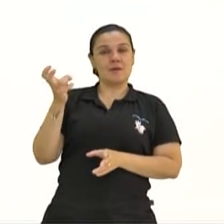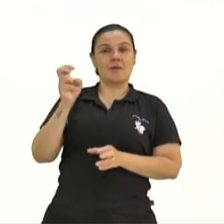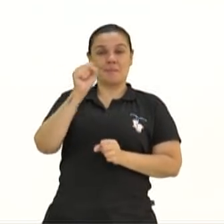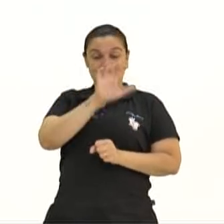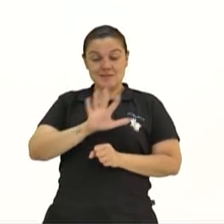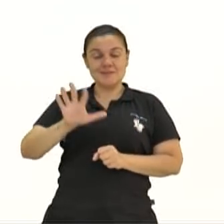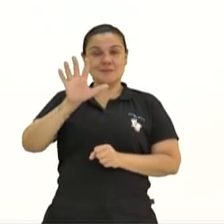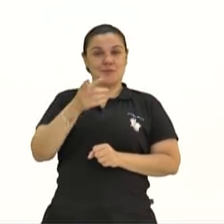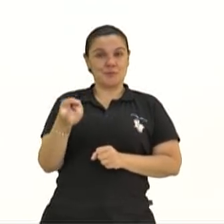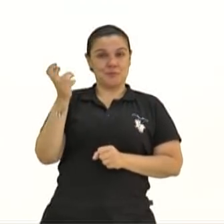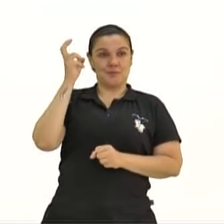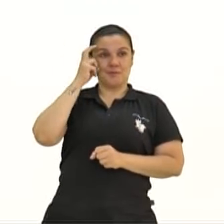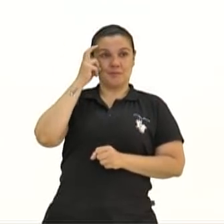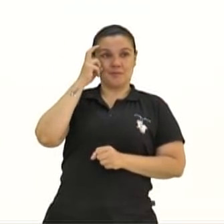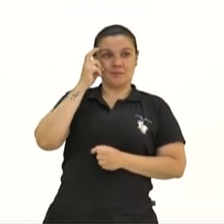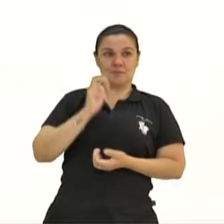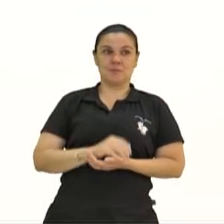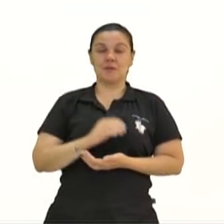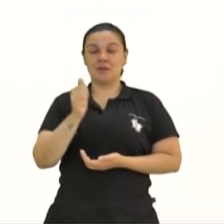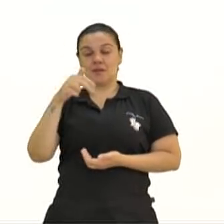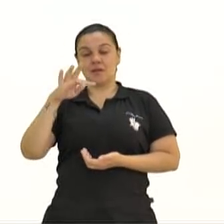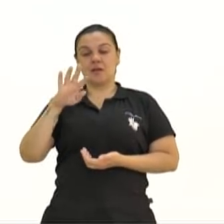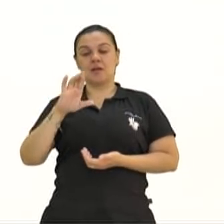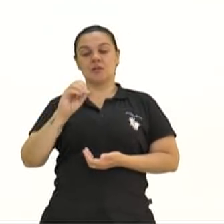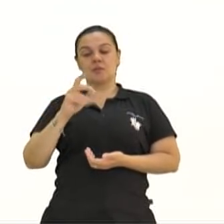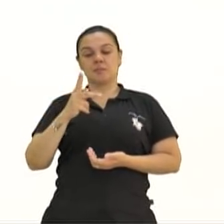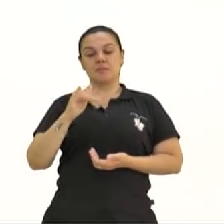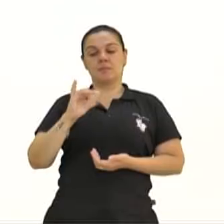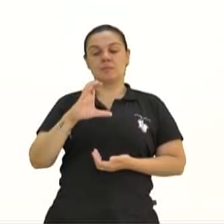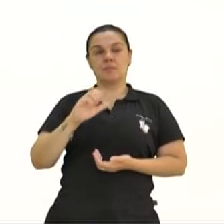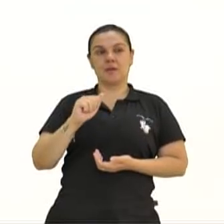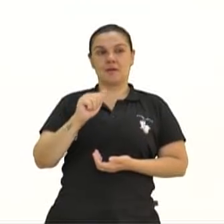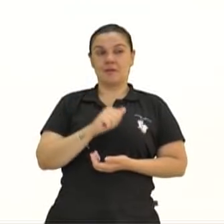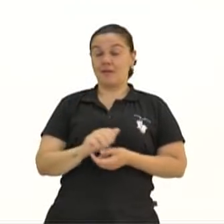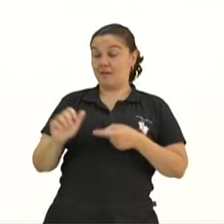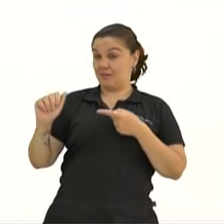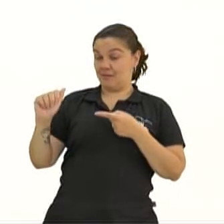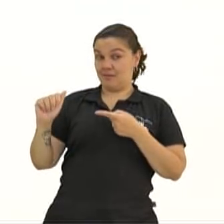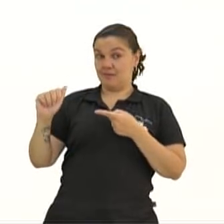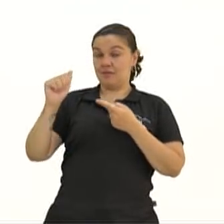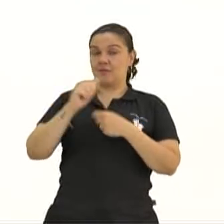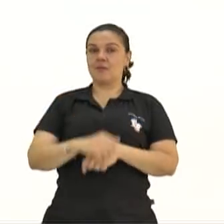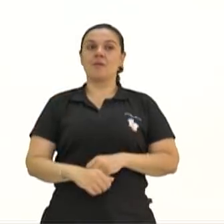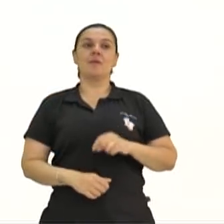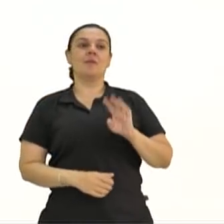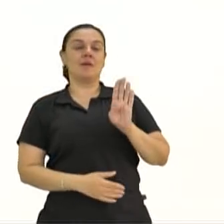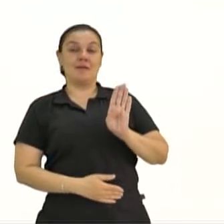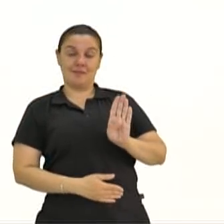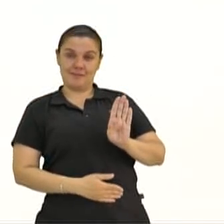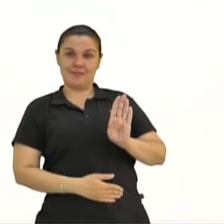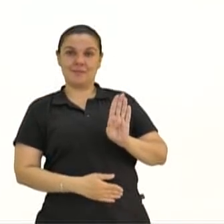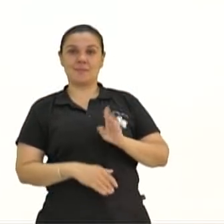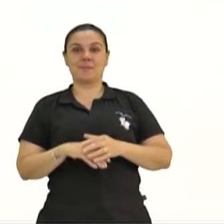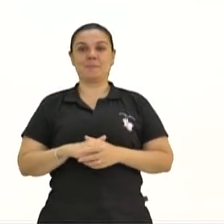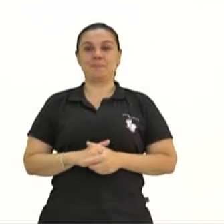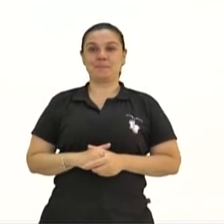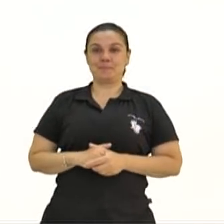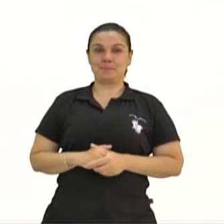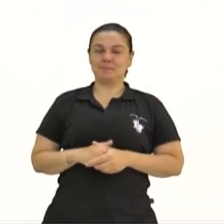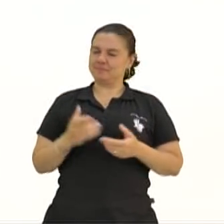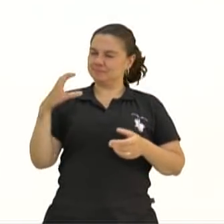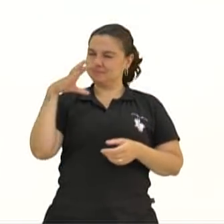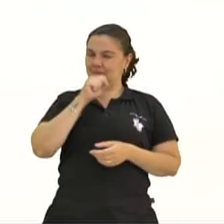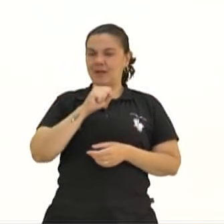apresenta uma paisagem cultural ou uma paisagem antrópica. Se é a letra A ou se é a letra B.